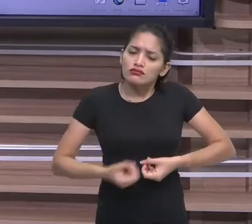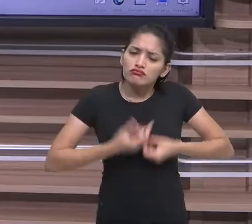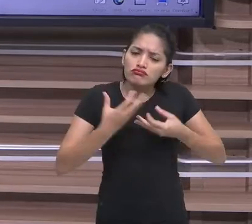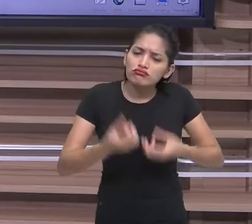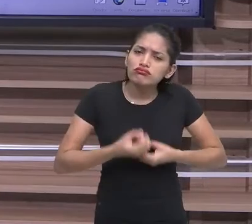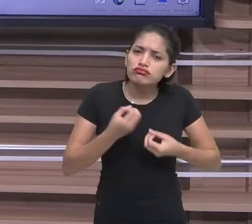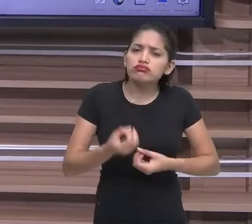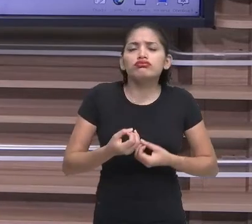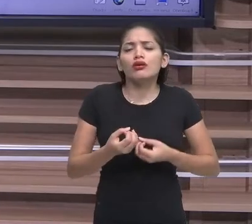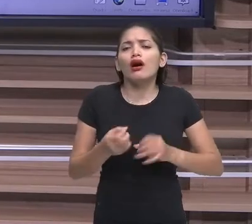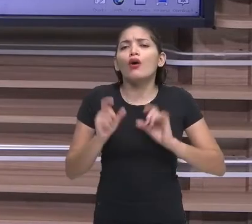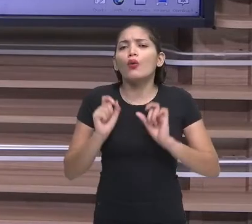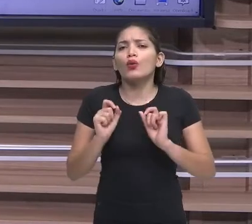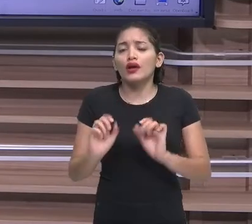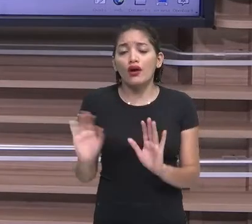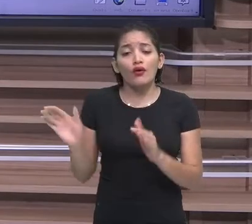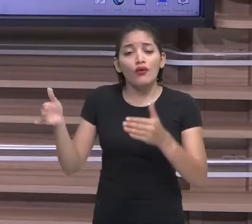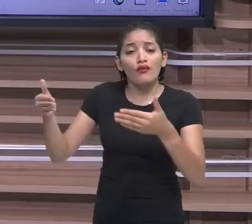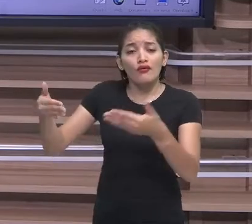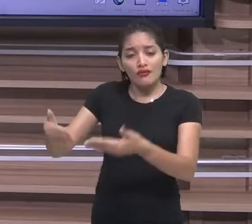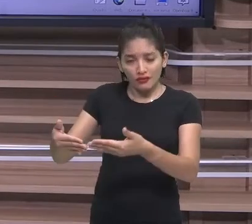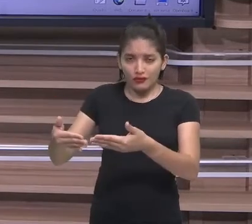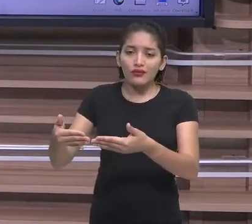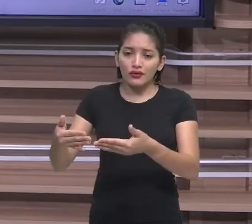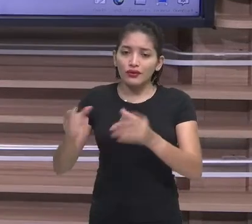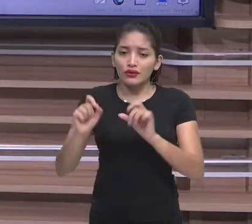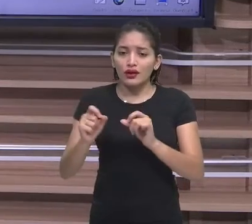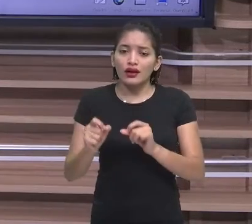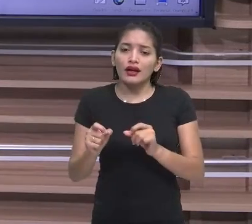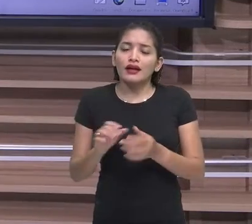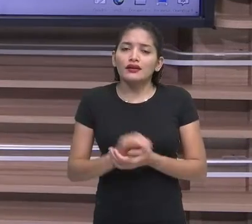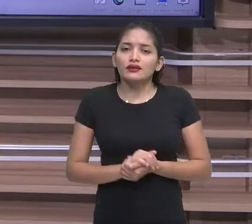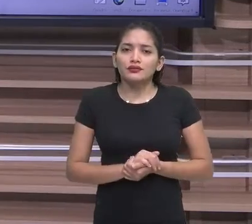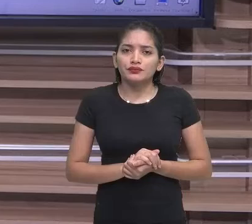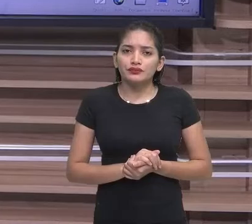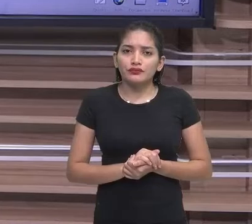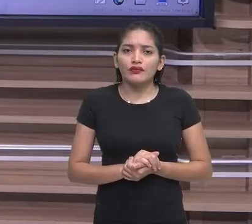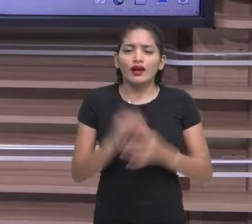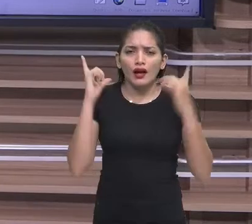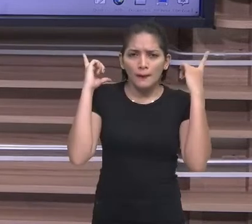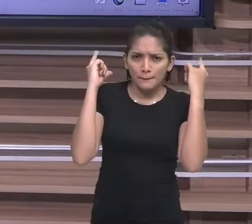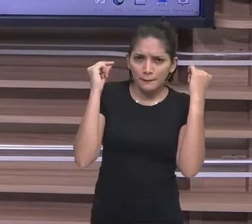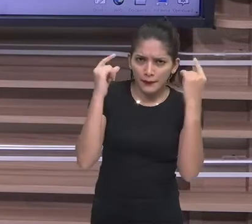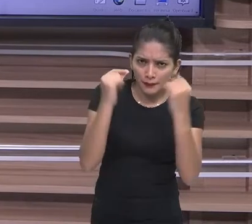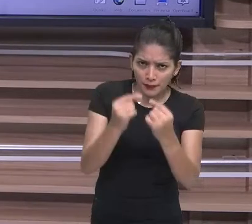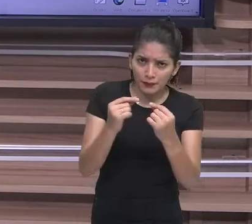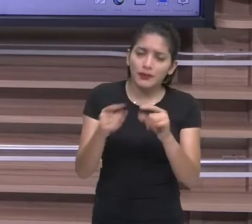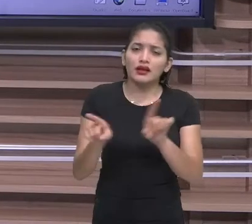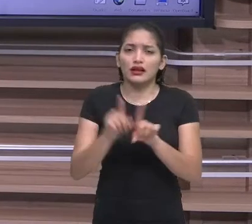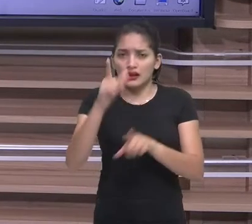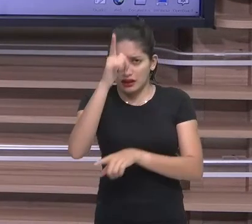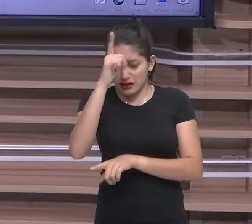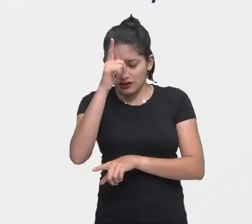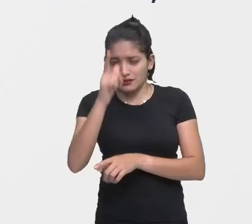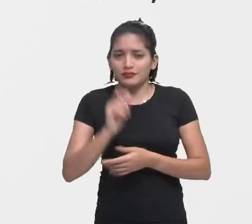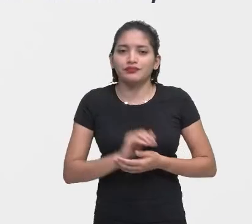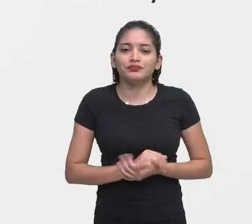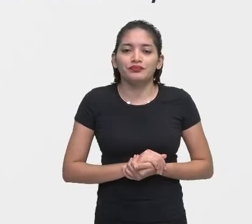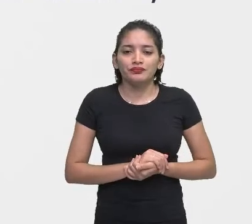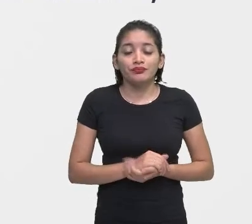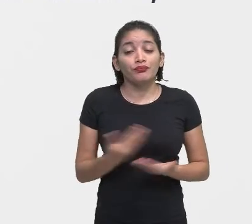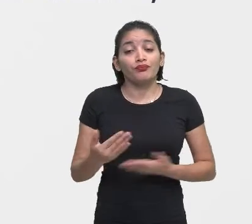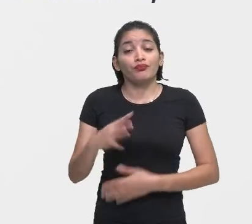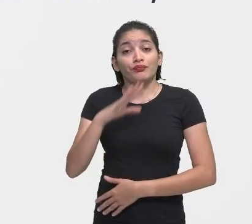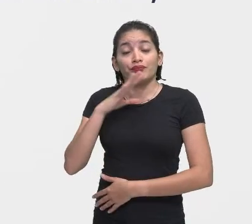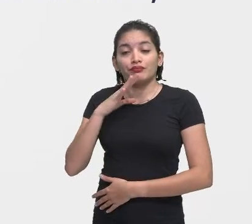poética vai ter como base a antiguidade greco-latina, né, o clássico. Vamos lá, vamos